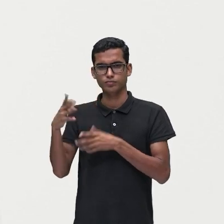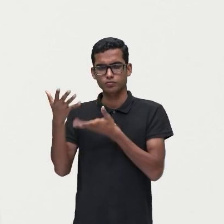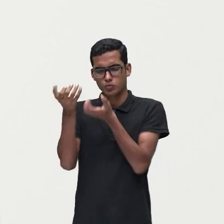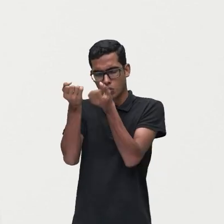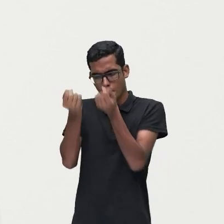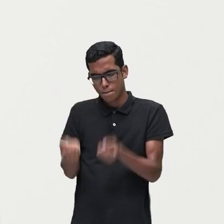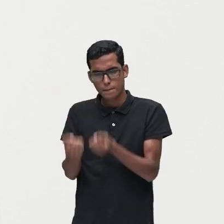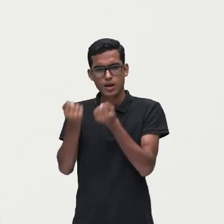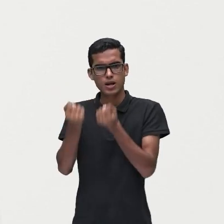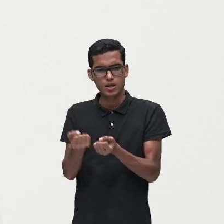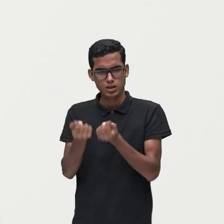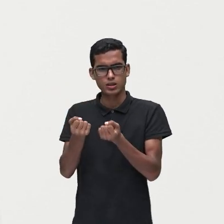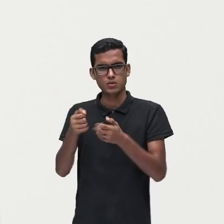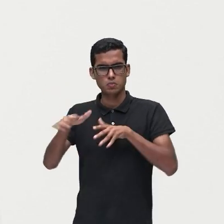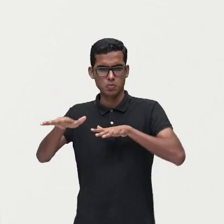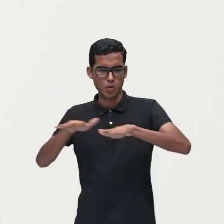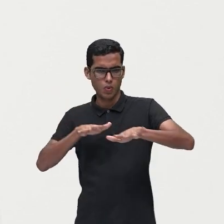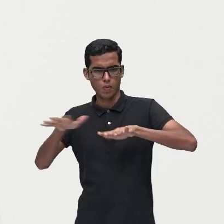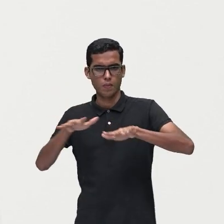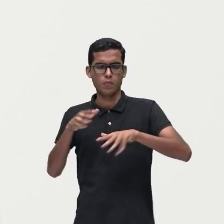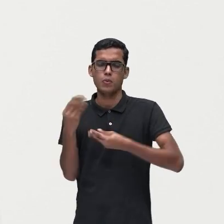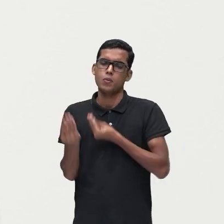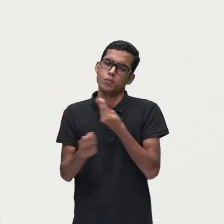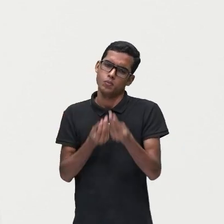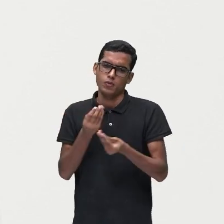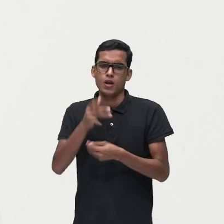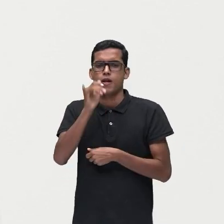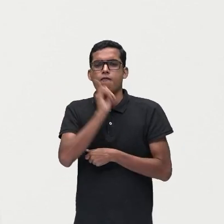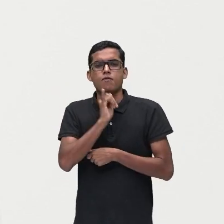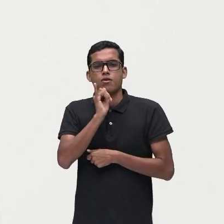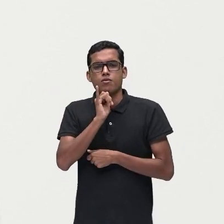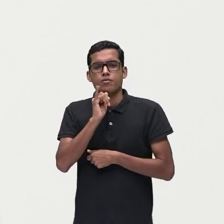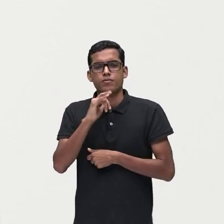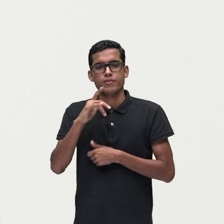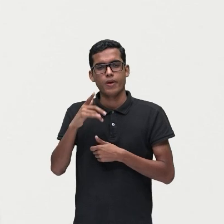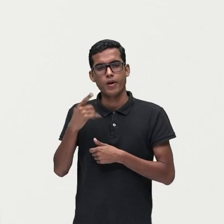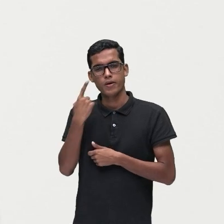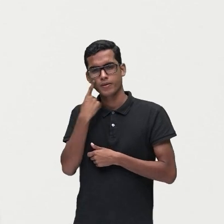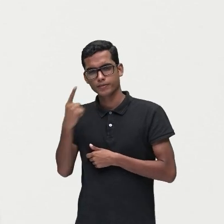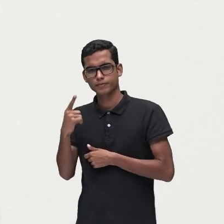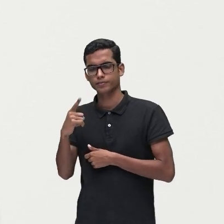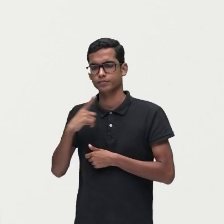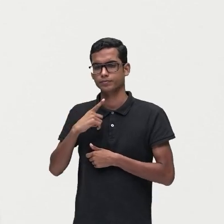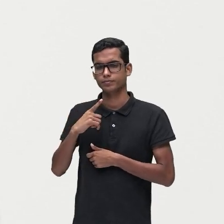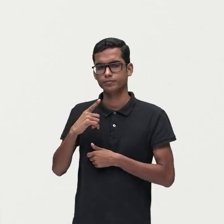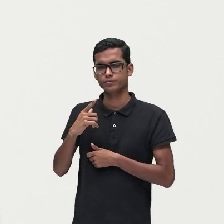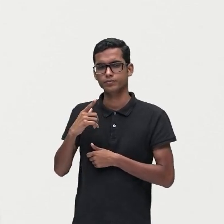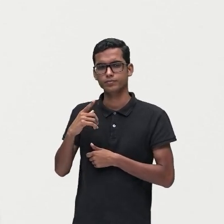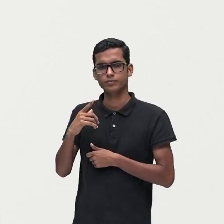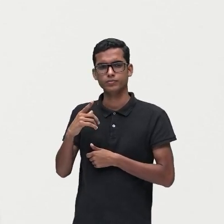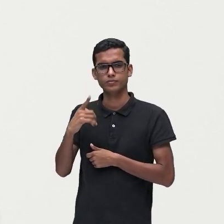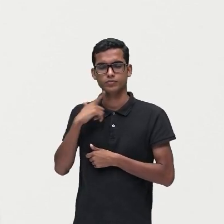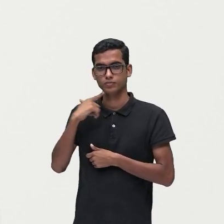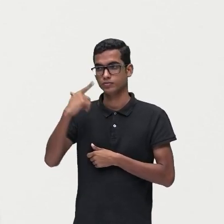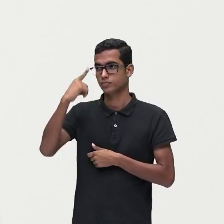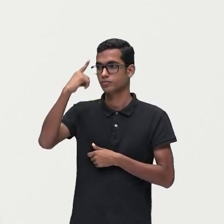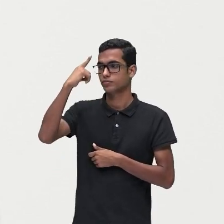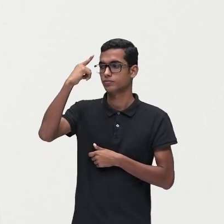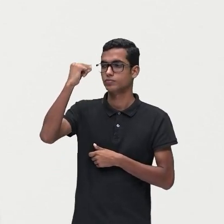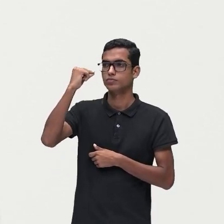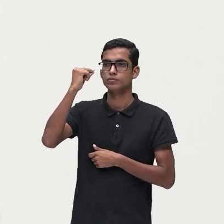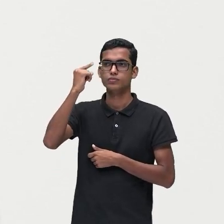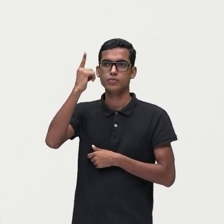do corpo a ser movido. São exemplos desses tipos de alavanca a pinça e o cortador